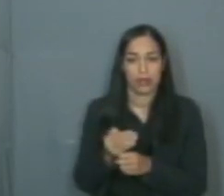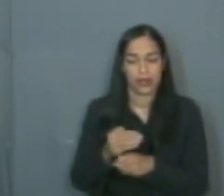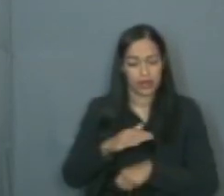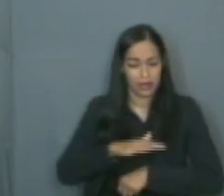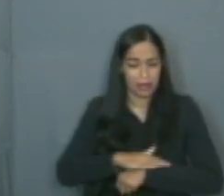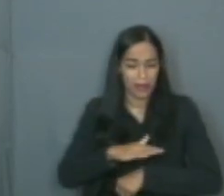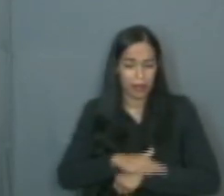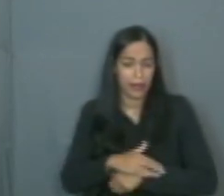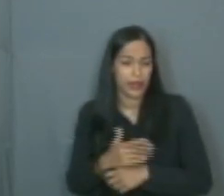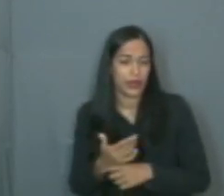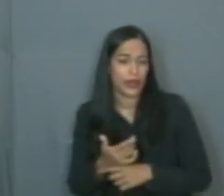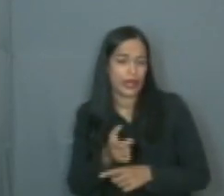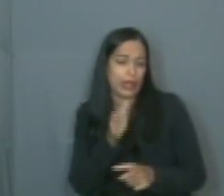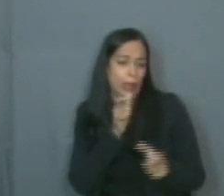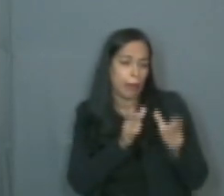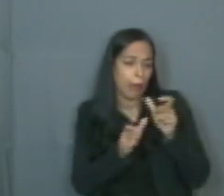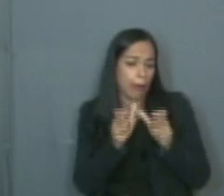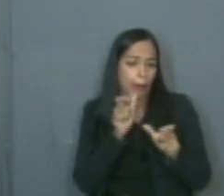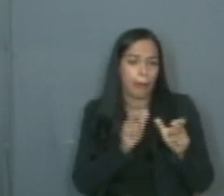momentos de muita hostilidade,